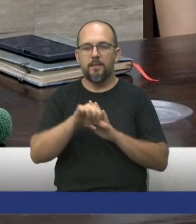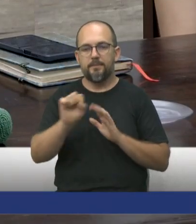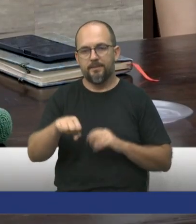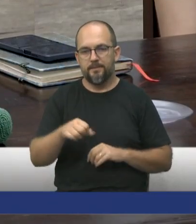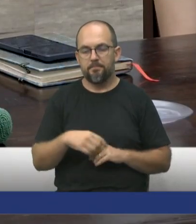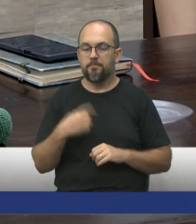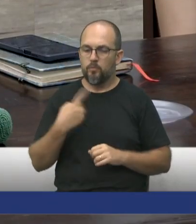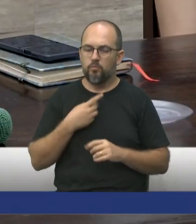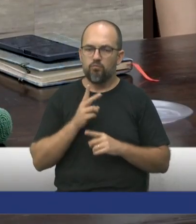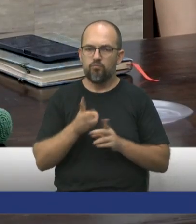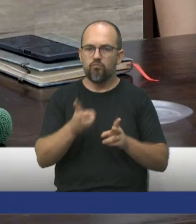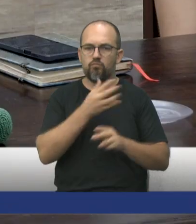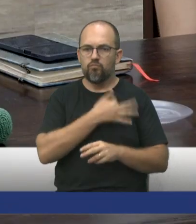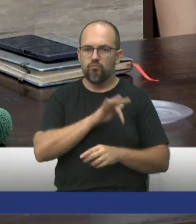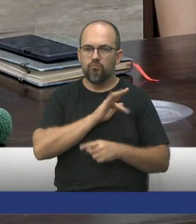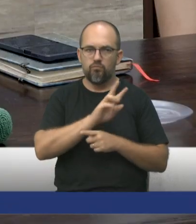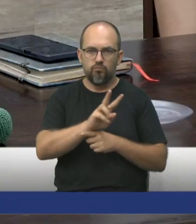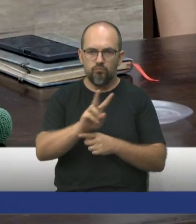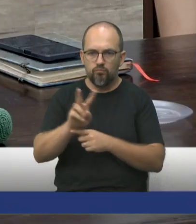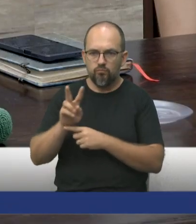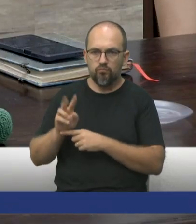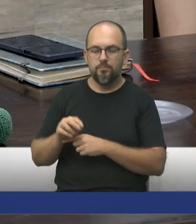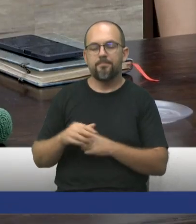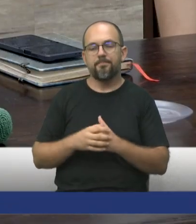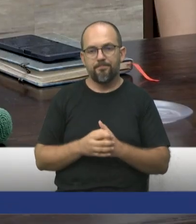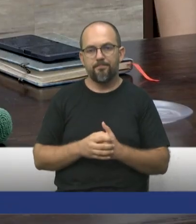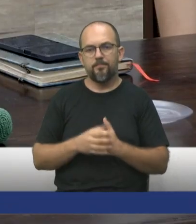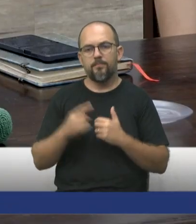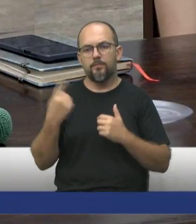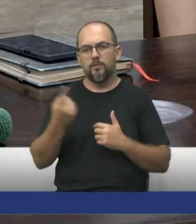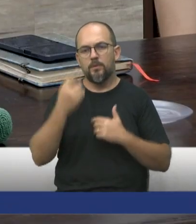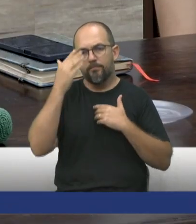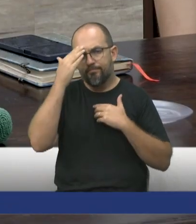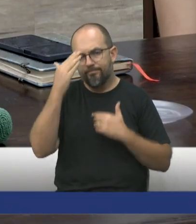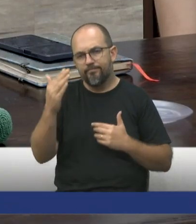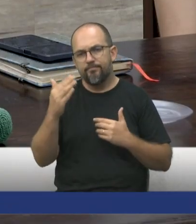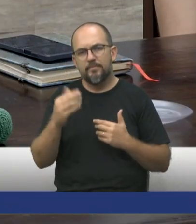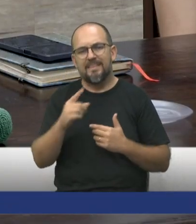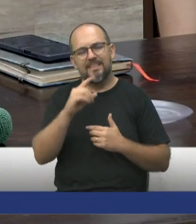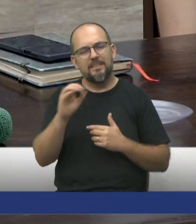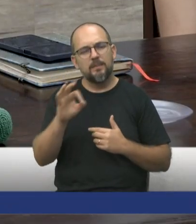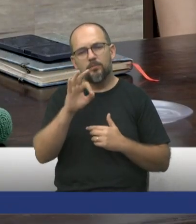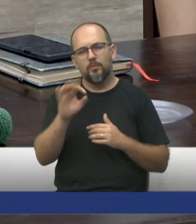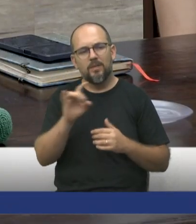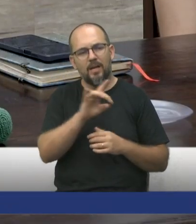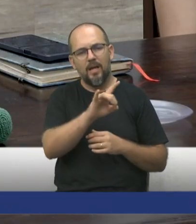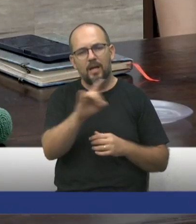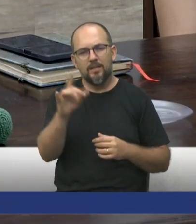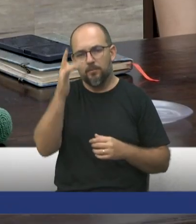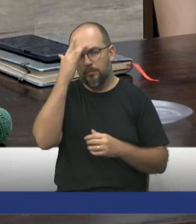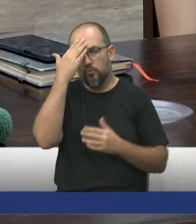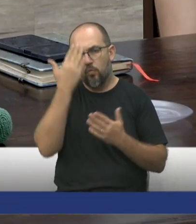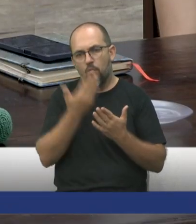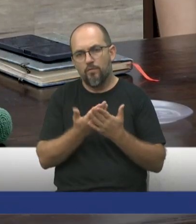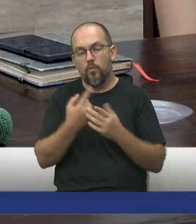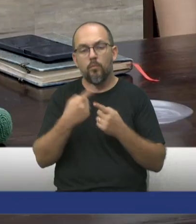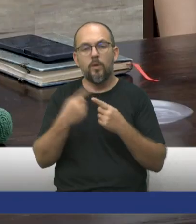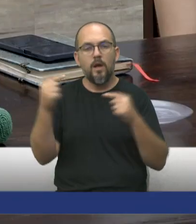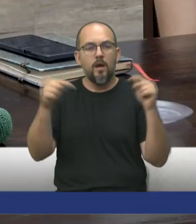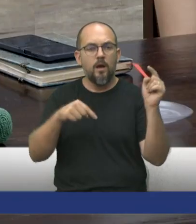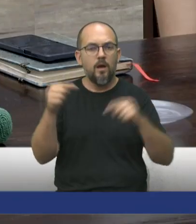seguir fiscalizando, e a gente agradece imensamente a confiança de vocês, porque cada um de